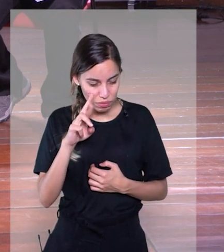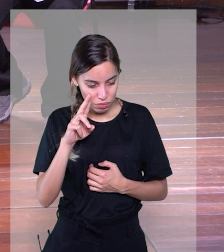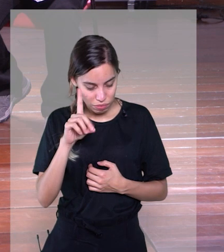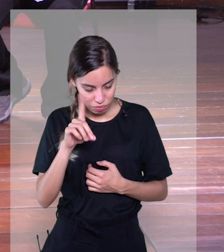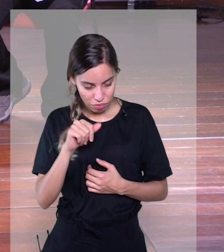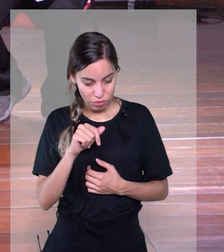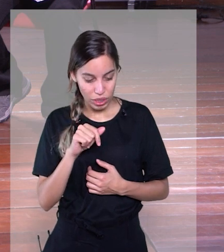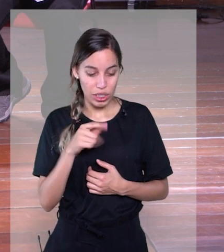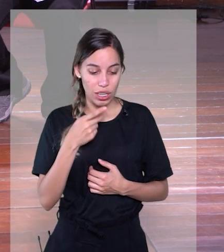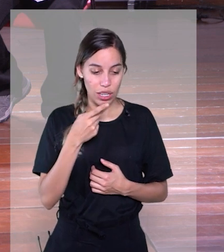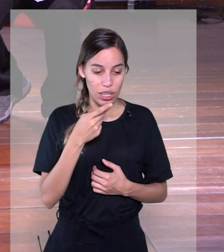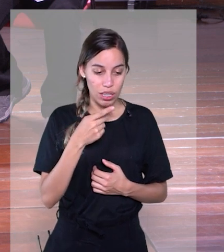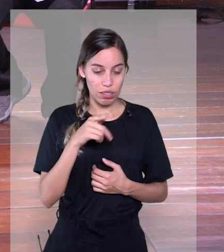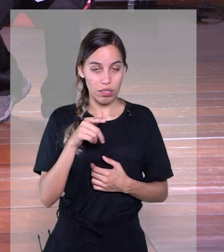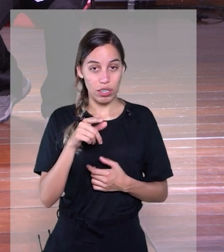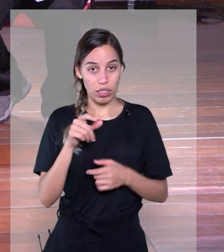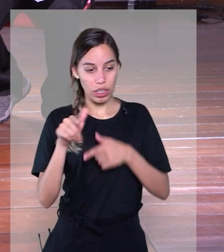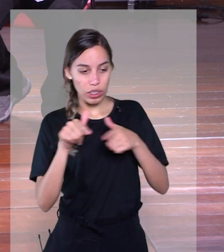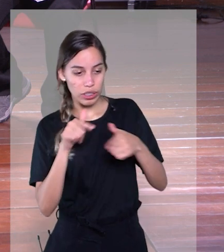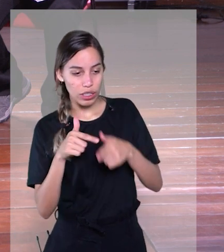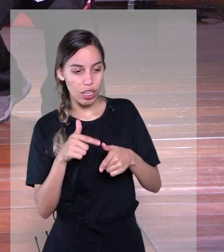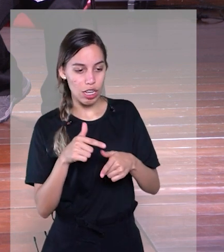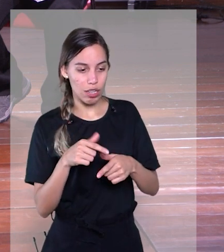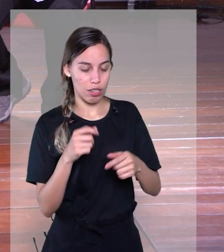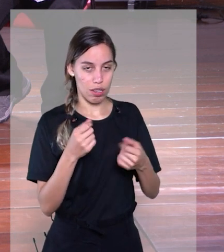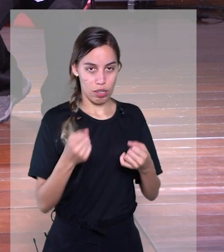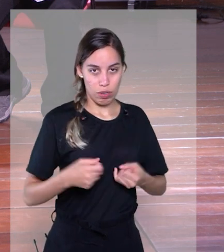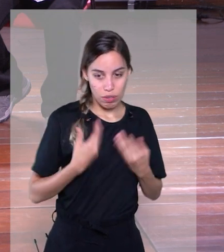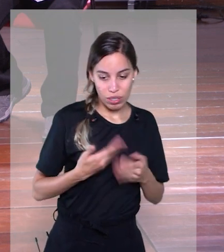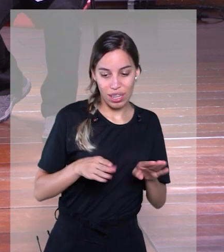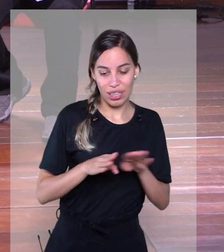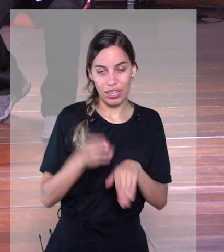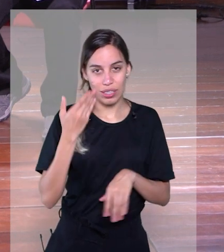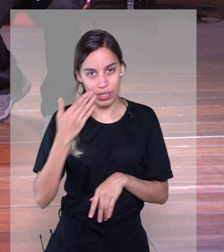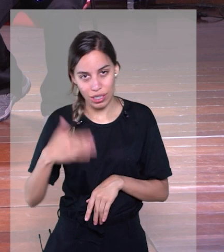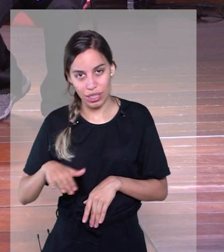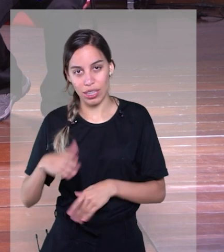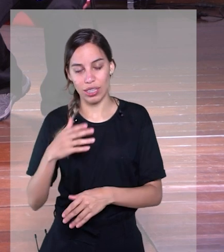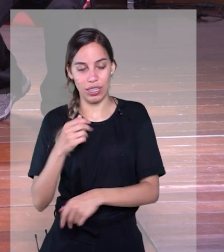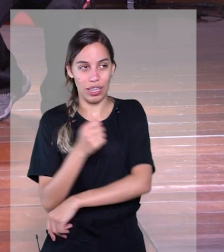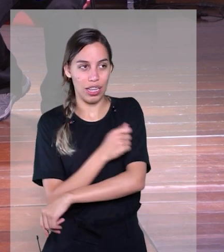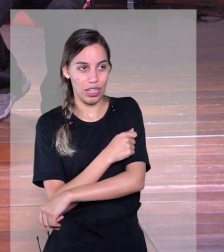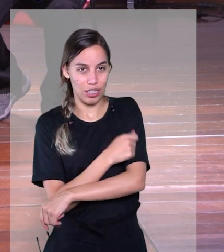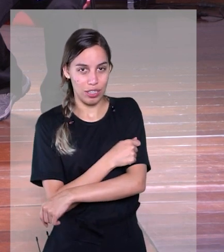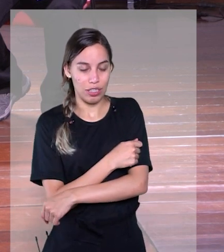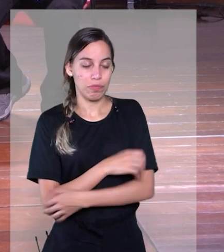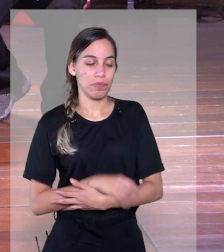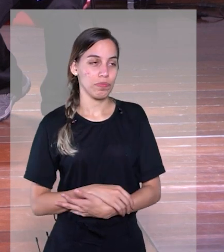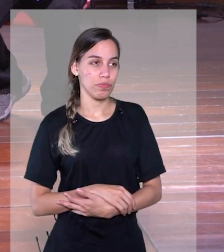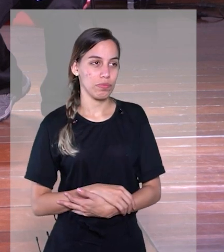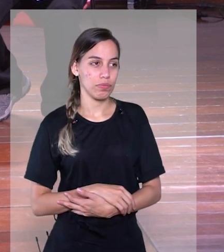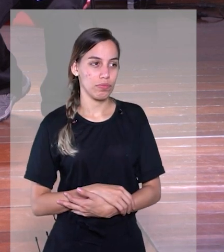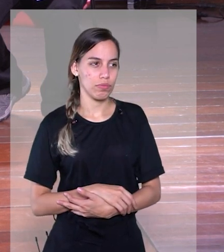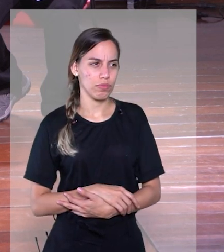mas principalmente com crianças e estudantes. A exposição que está lá no memorial, que chama-se Drummond Vida em